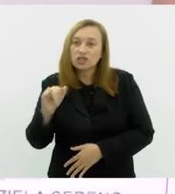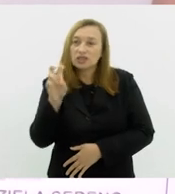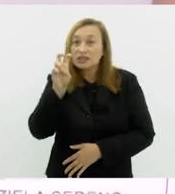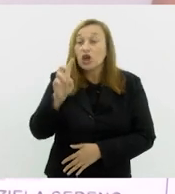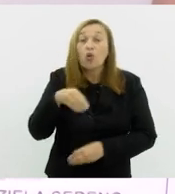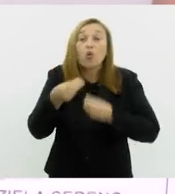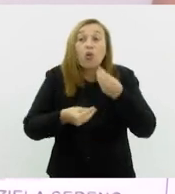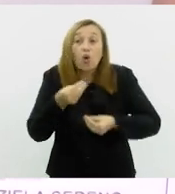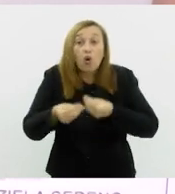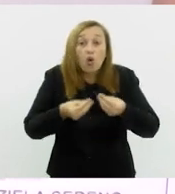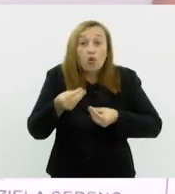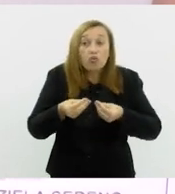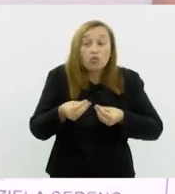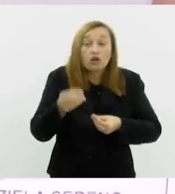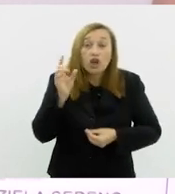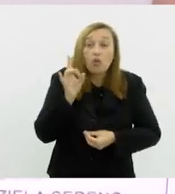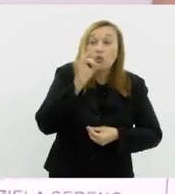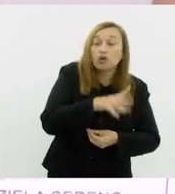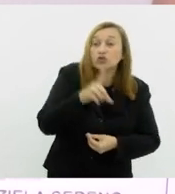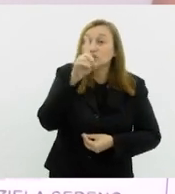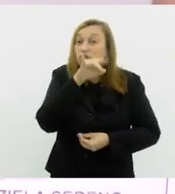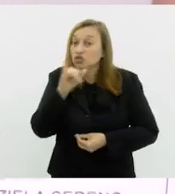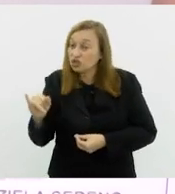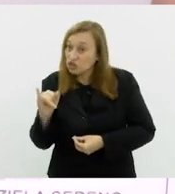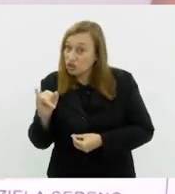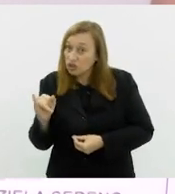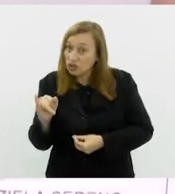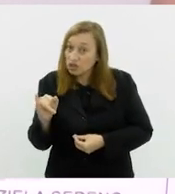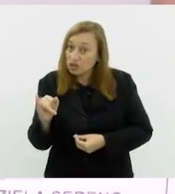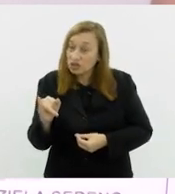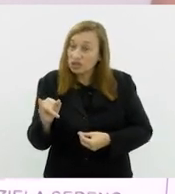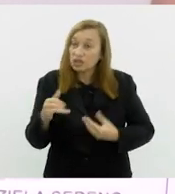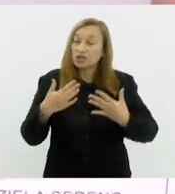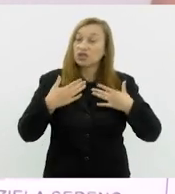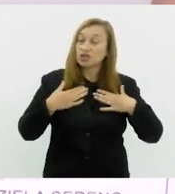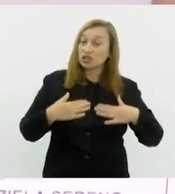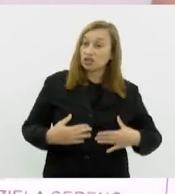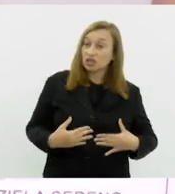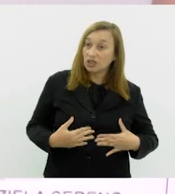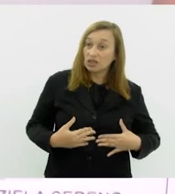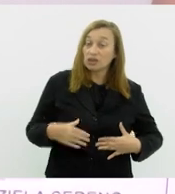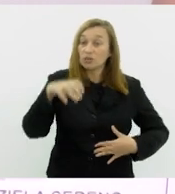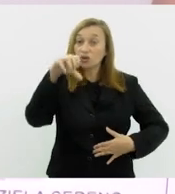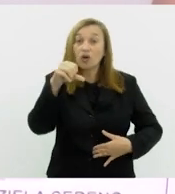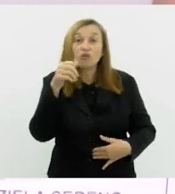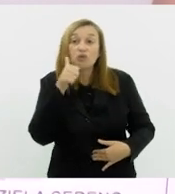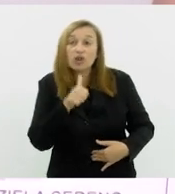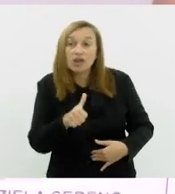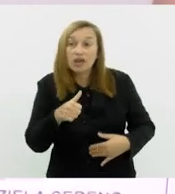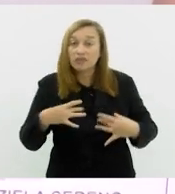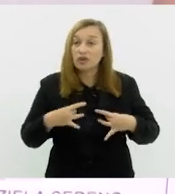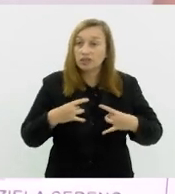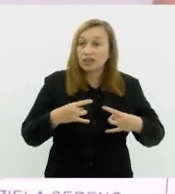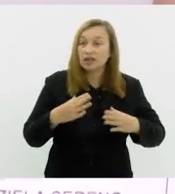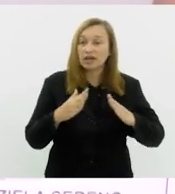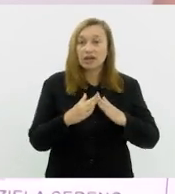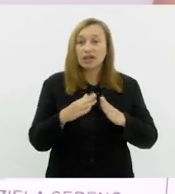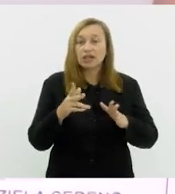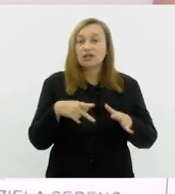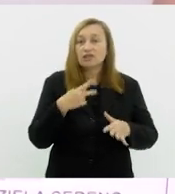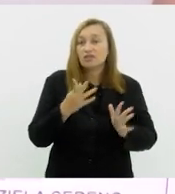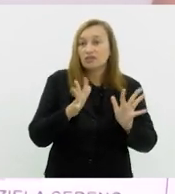dia do domingo, que é o único dia de descanso, que somos 9 mulheres voluntárias na casa? E eu quero terminar dizendo que não